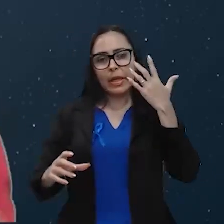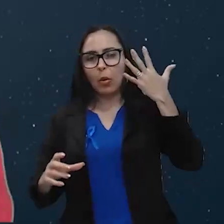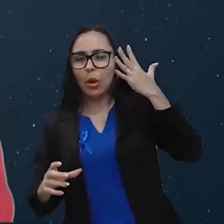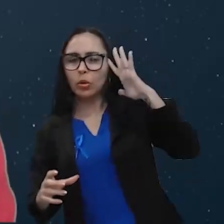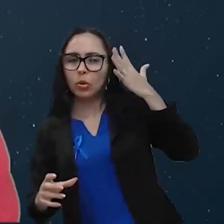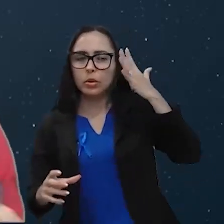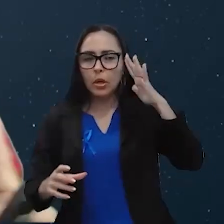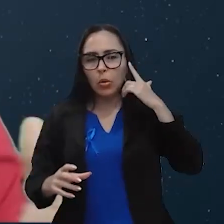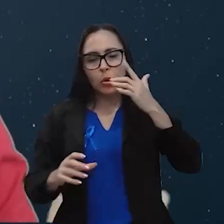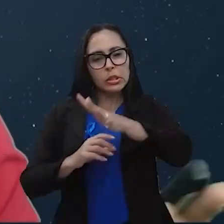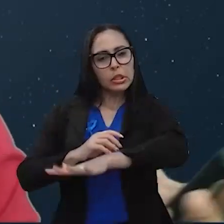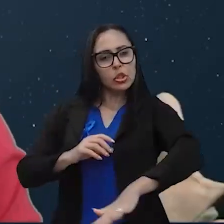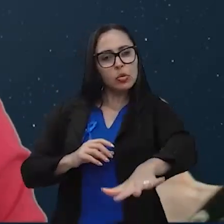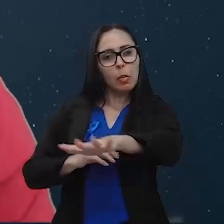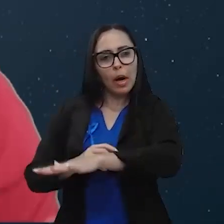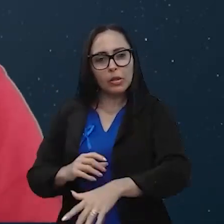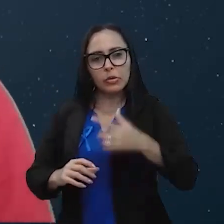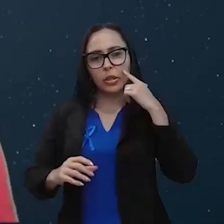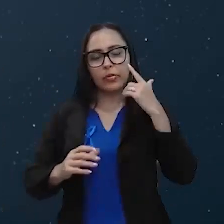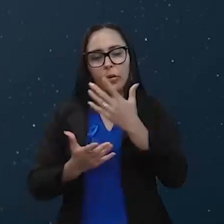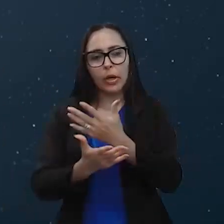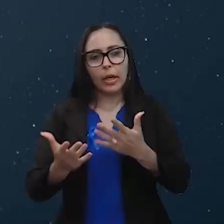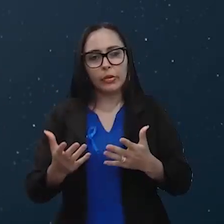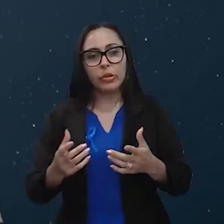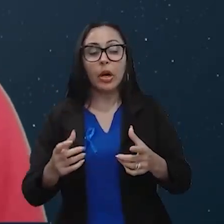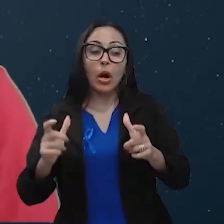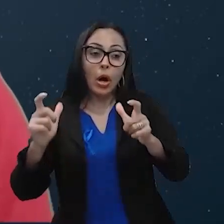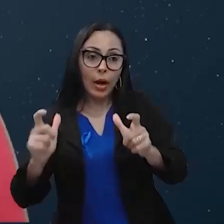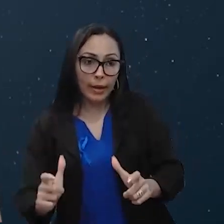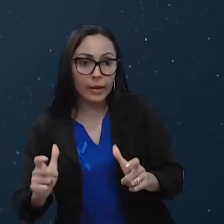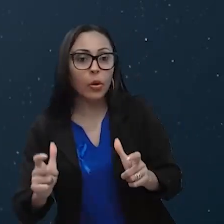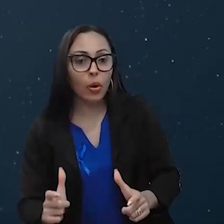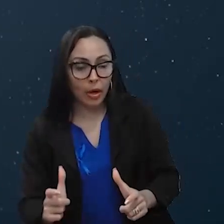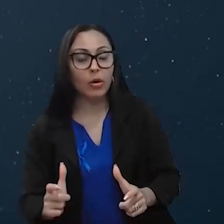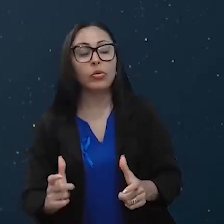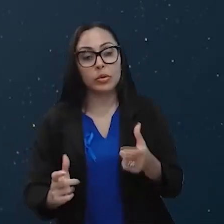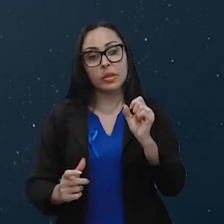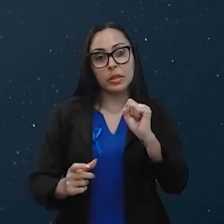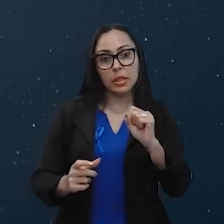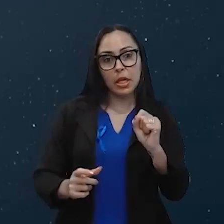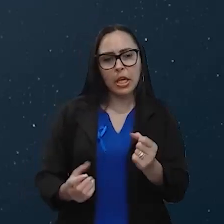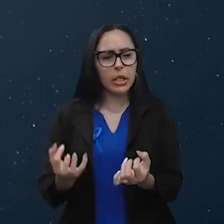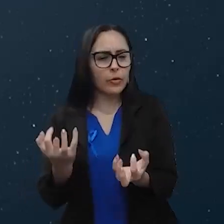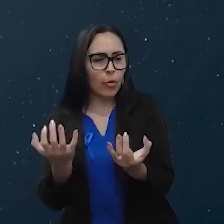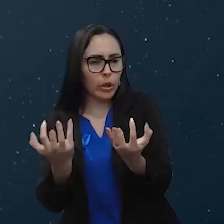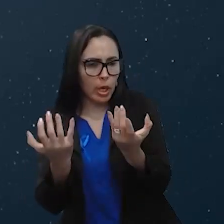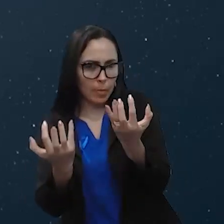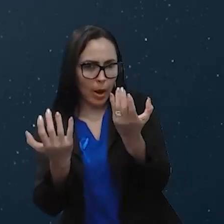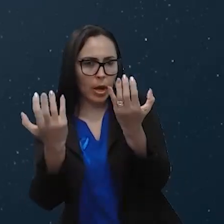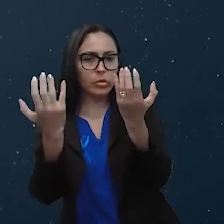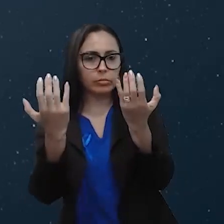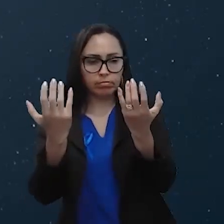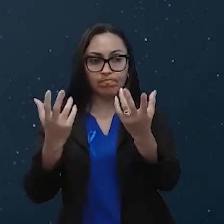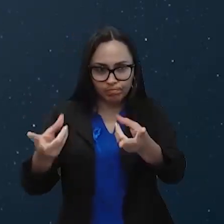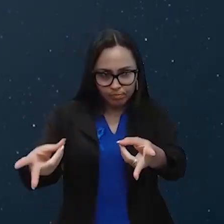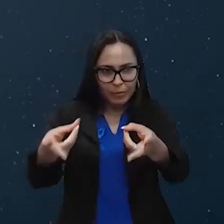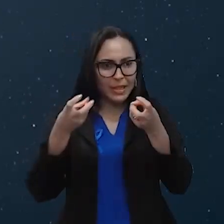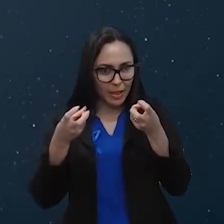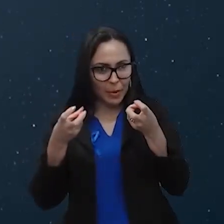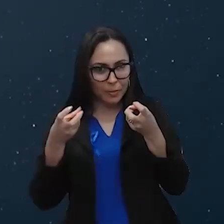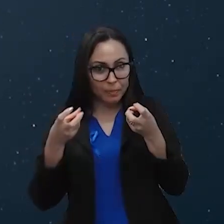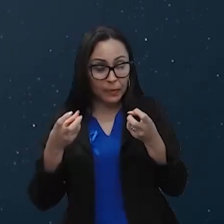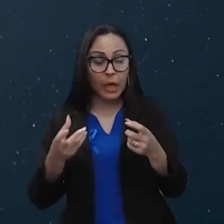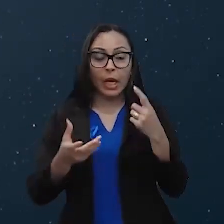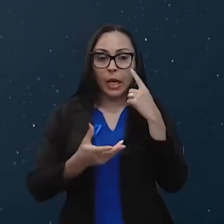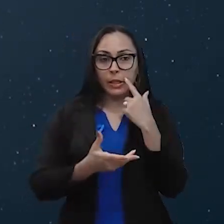foi, uma região de área ali que foi queimado com aquele incêndio, percebe? Então essa maneira de fazer essa